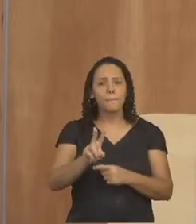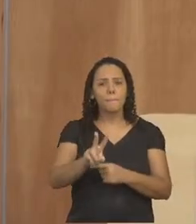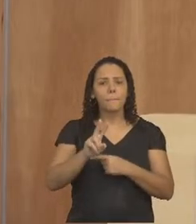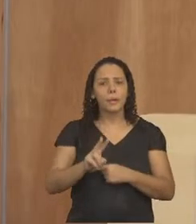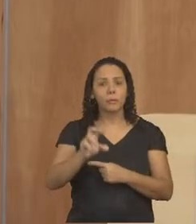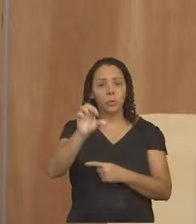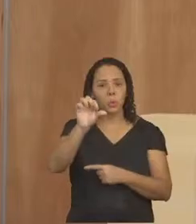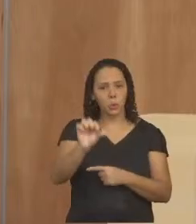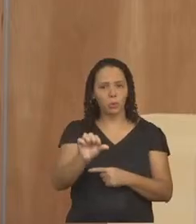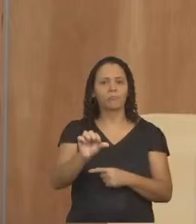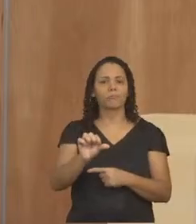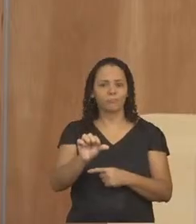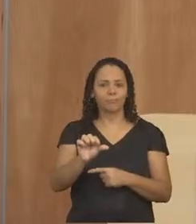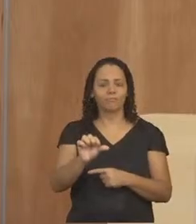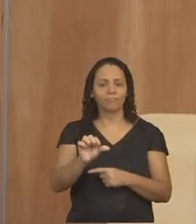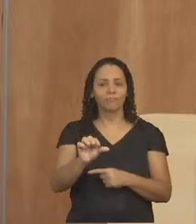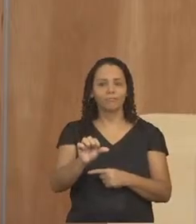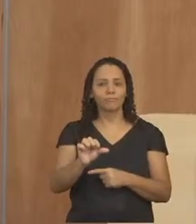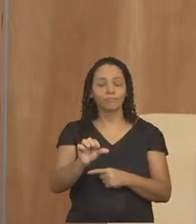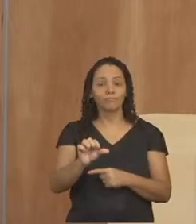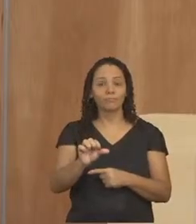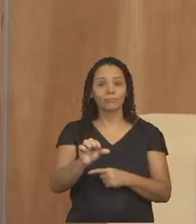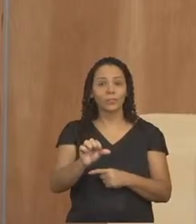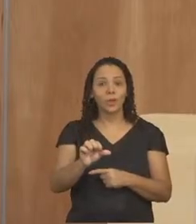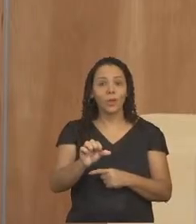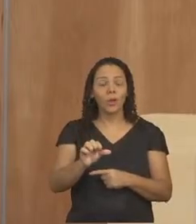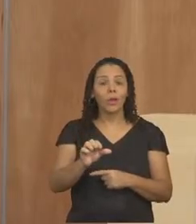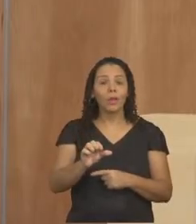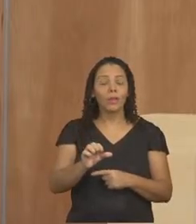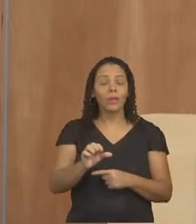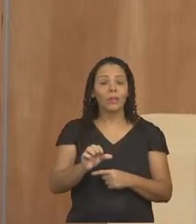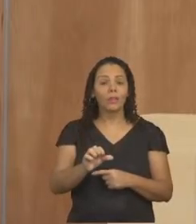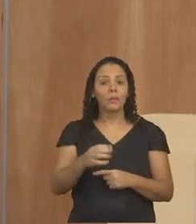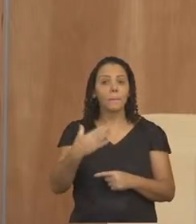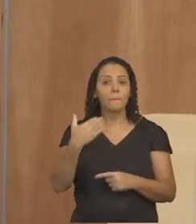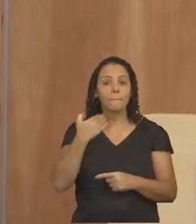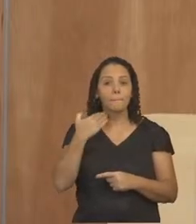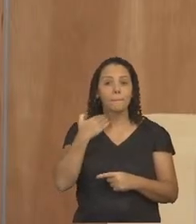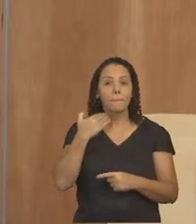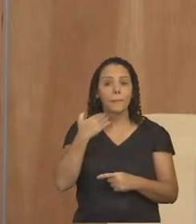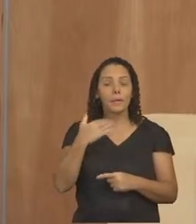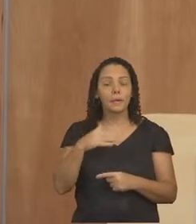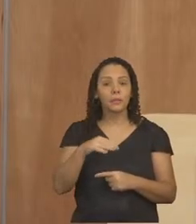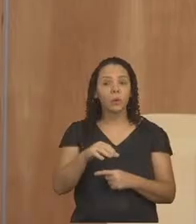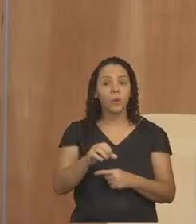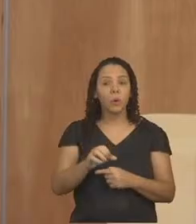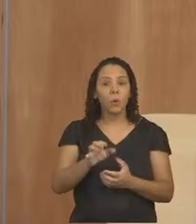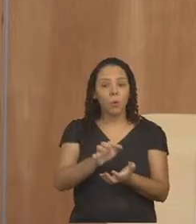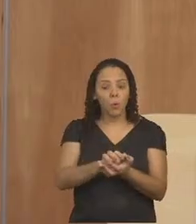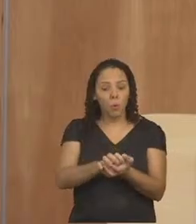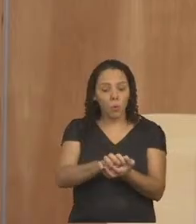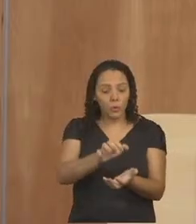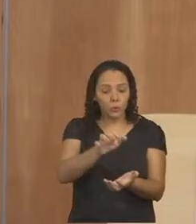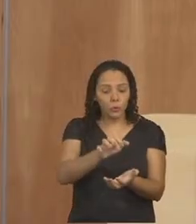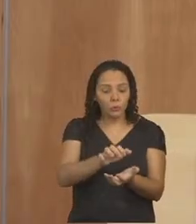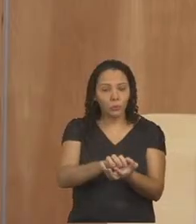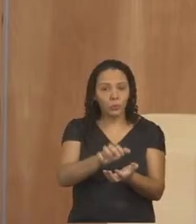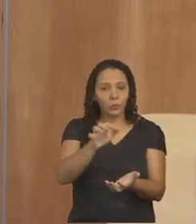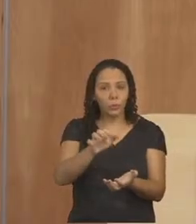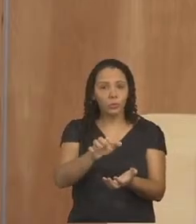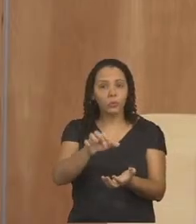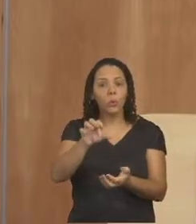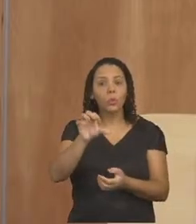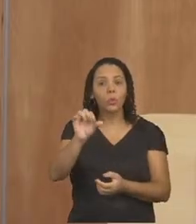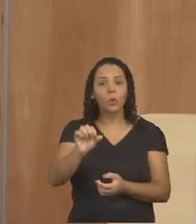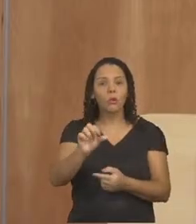do idoso. Um verdadeiro absurdo. Recebeu aposentadoria e 9 empréstimos na sua conta bancária. E eu ingressei